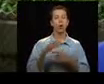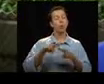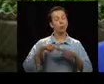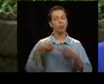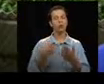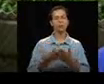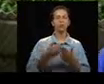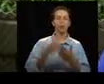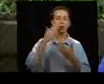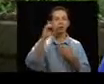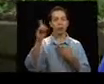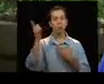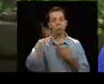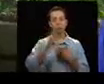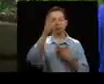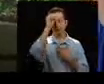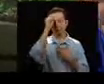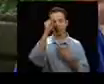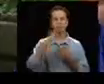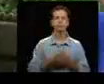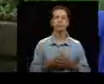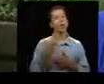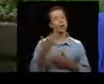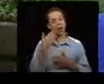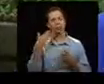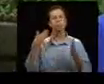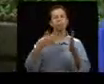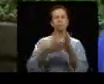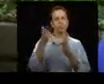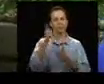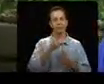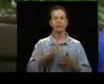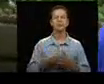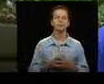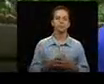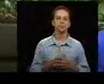estou estudando e graças a Deus estou aprendendo. Vou ver se chegou lá, né?